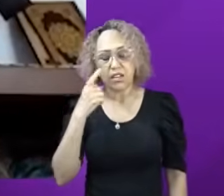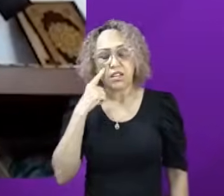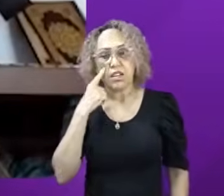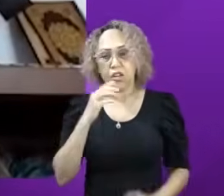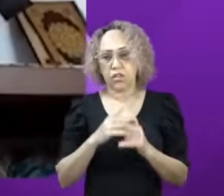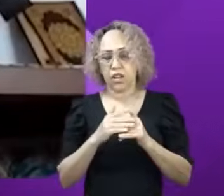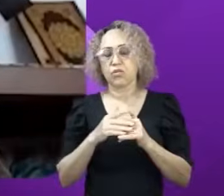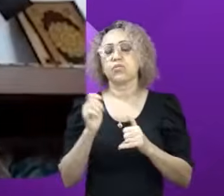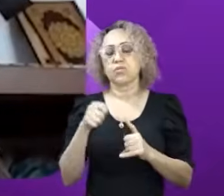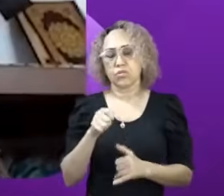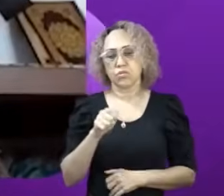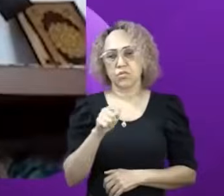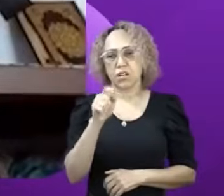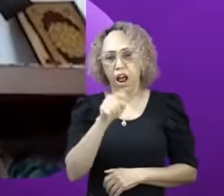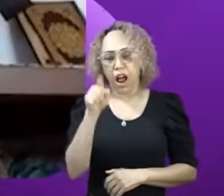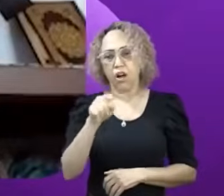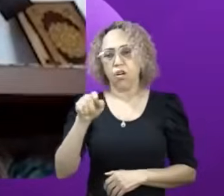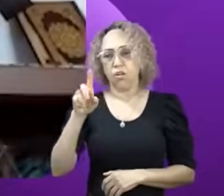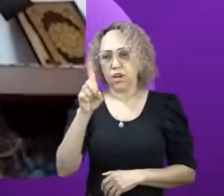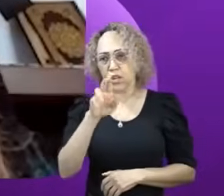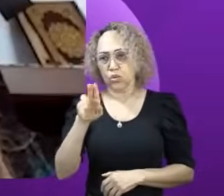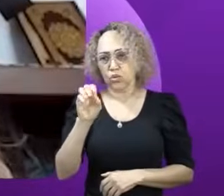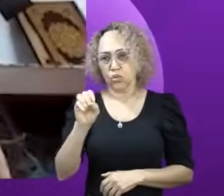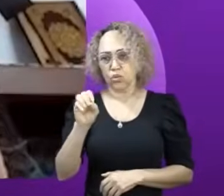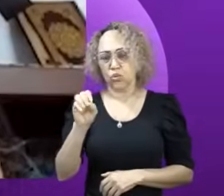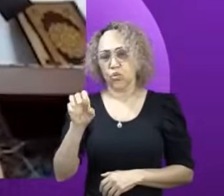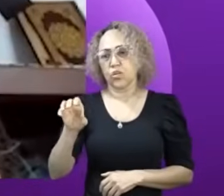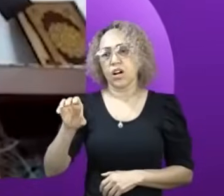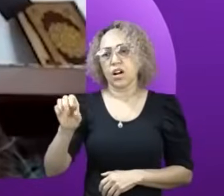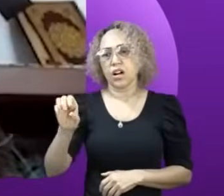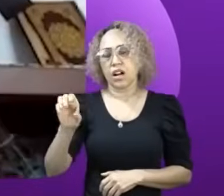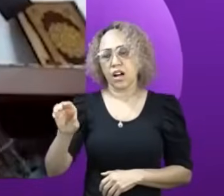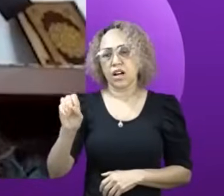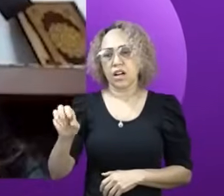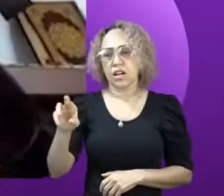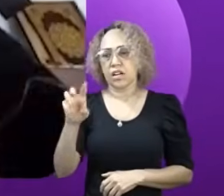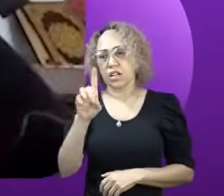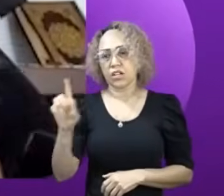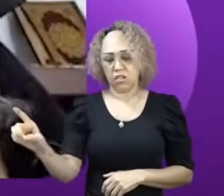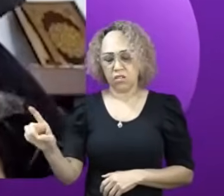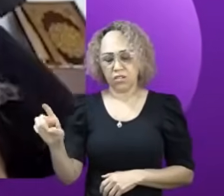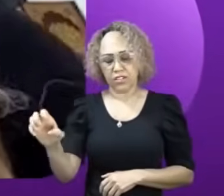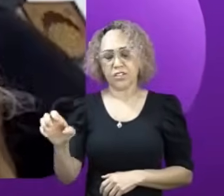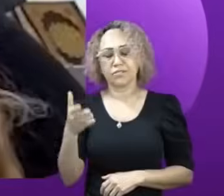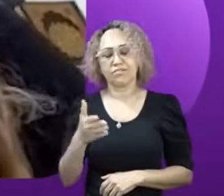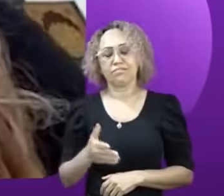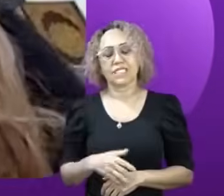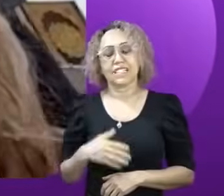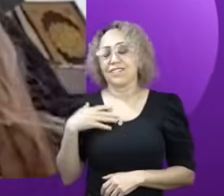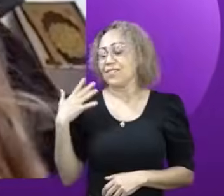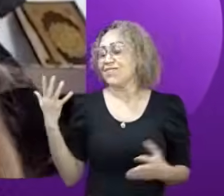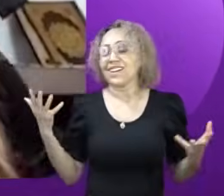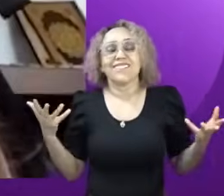@doacorde. Então esse foi assim, um momento bastante marcante na nossa carreira. Esperamos cantar de novo